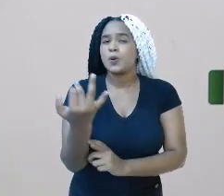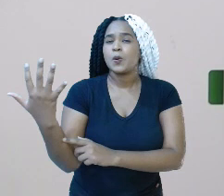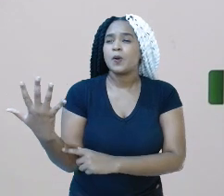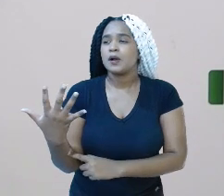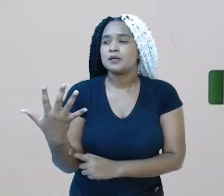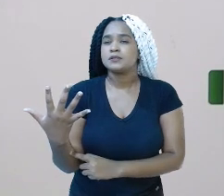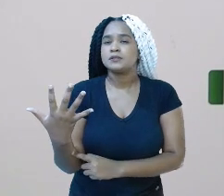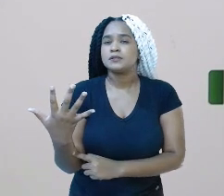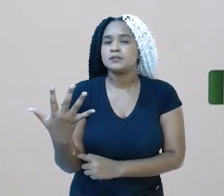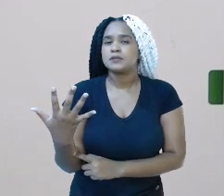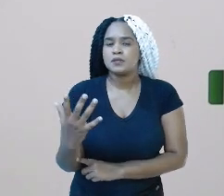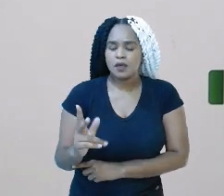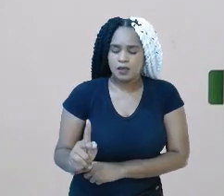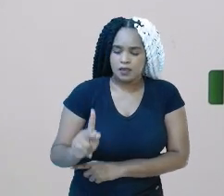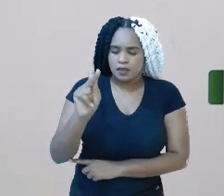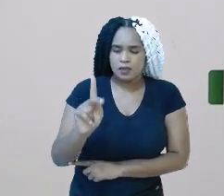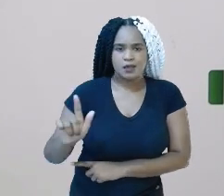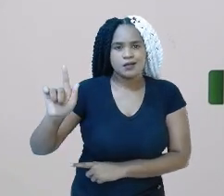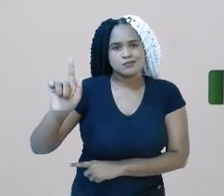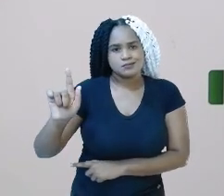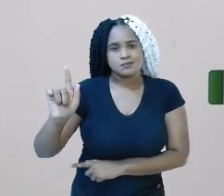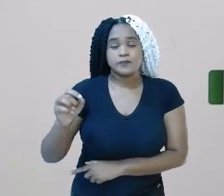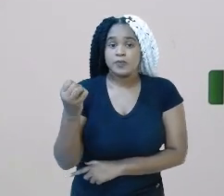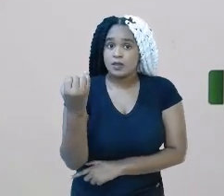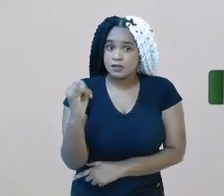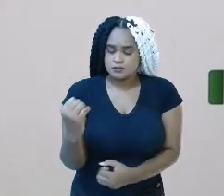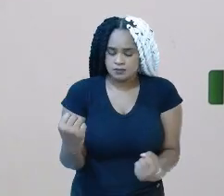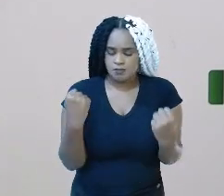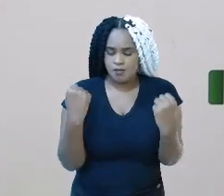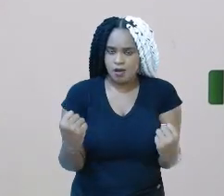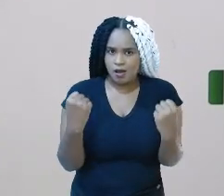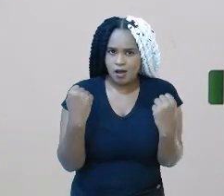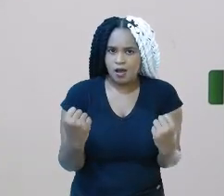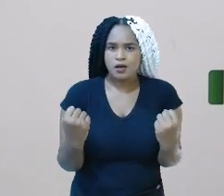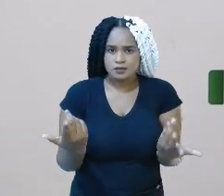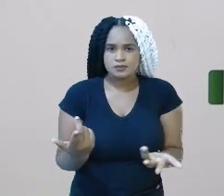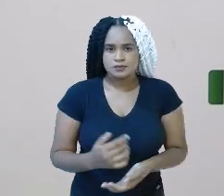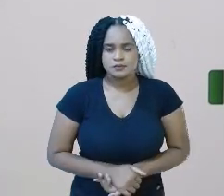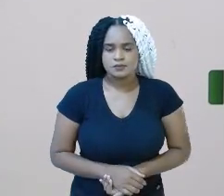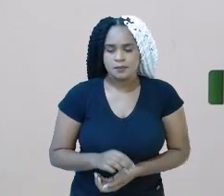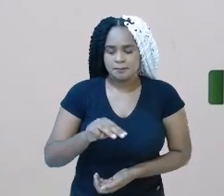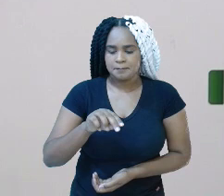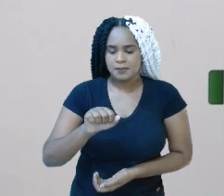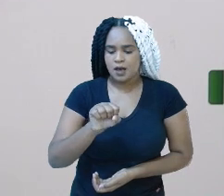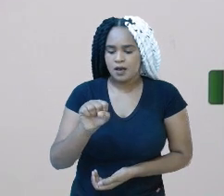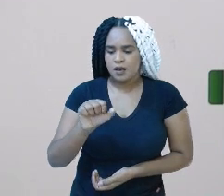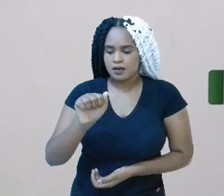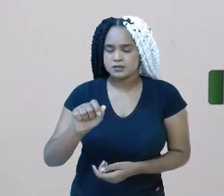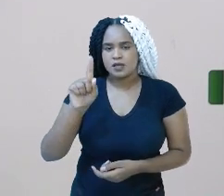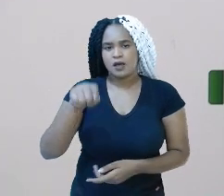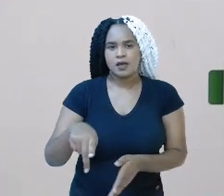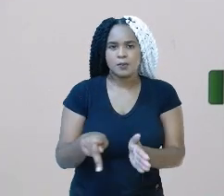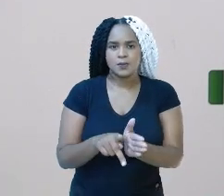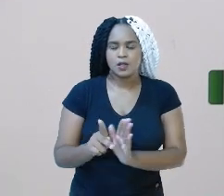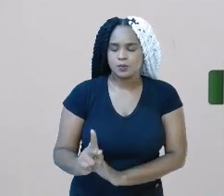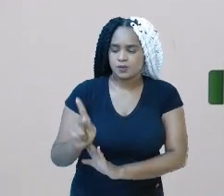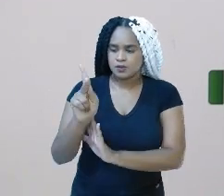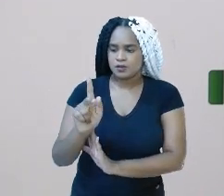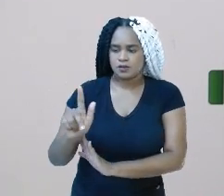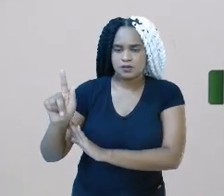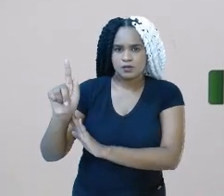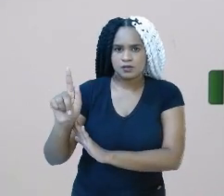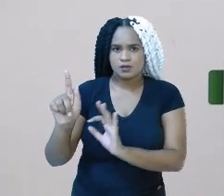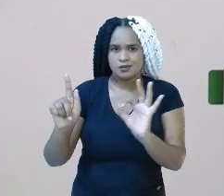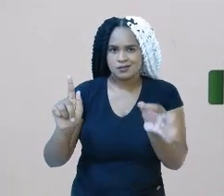spoiler, em quilograma. Se a gente fala de peso, se a gente fala de massa, a gente está falando de